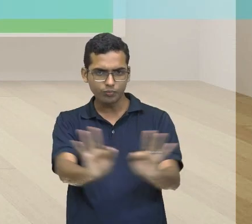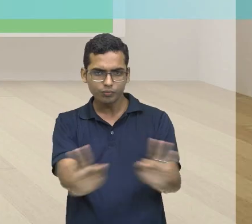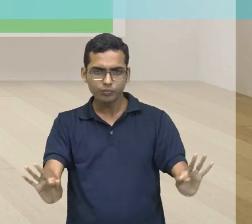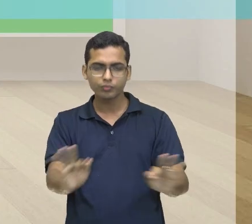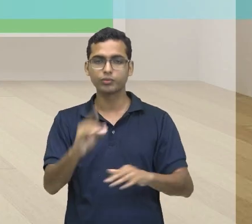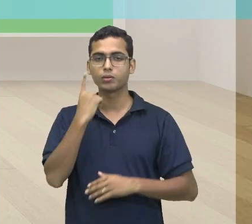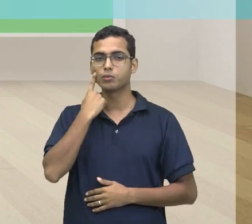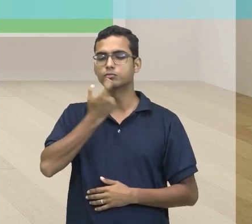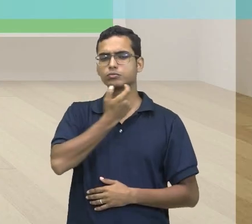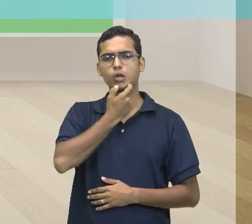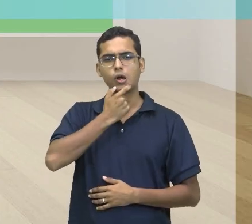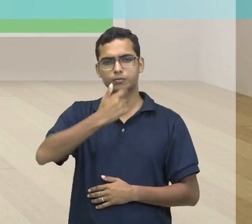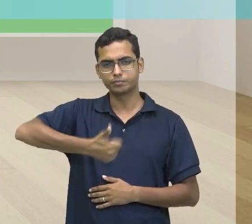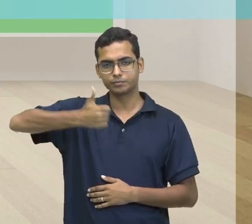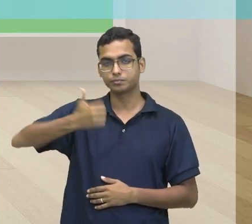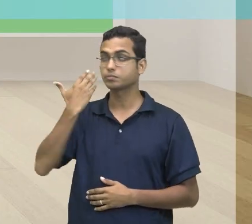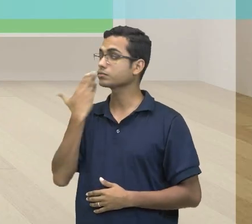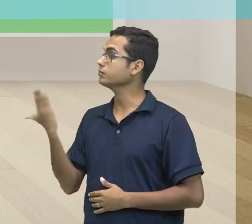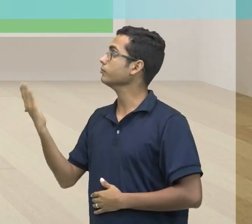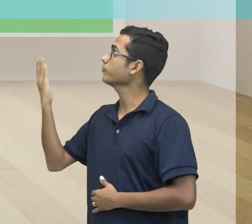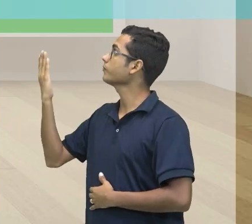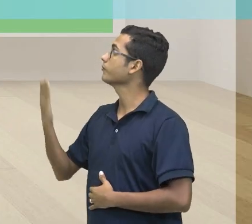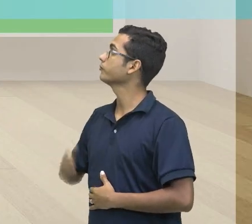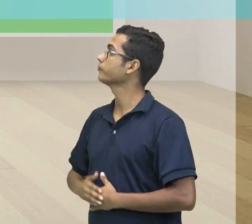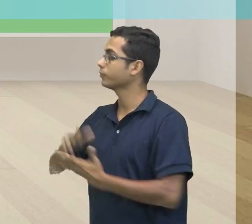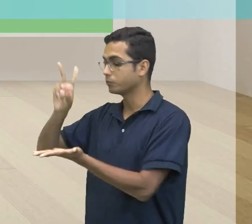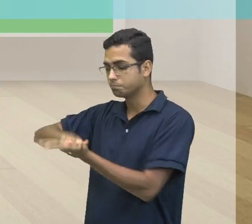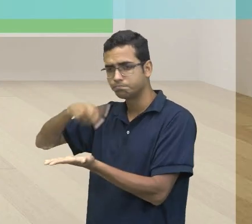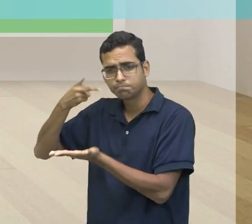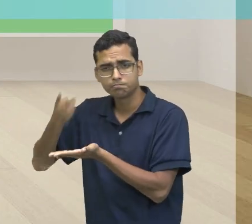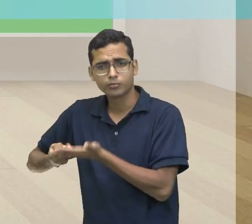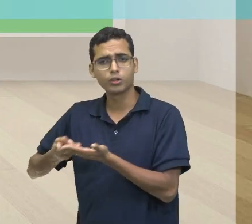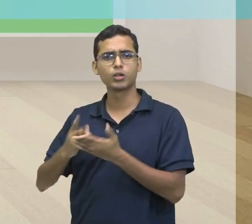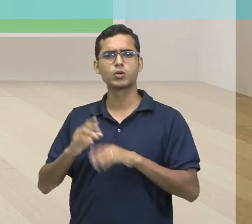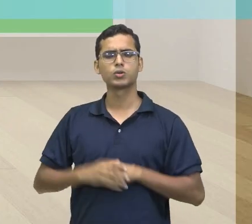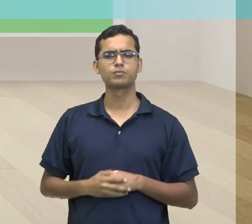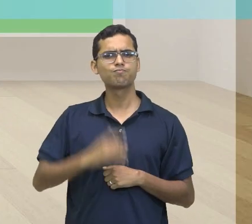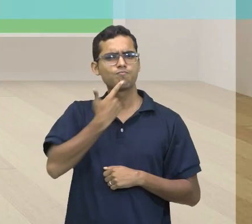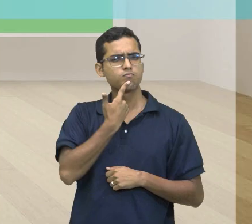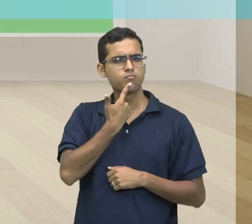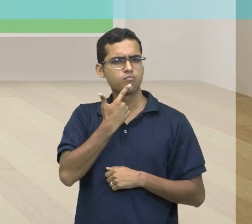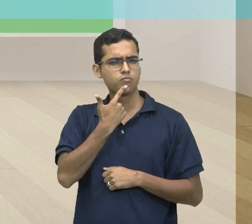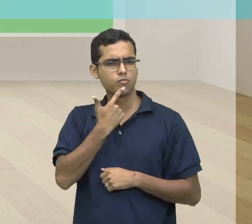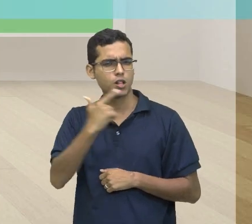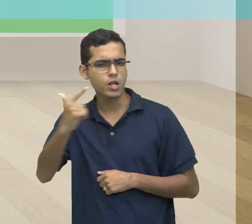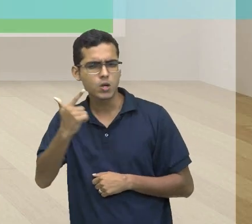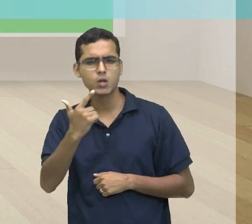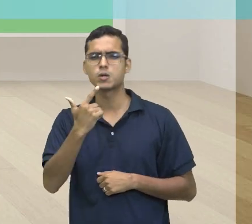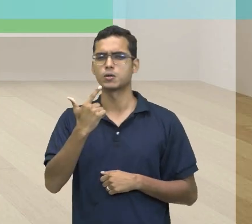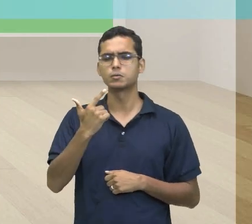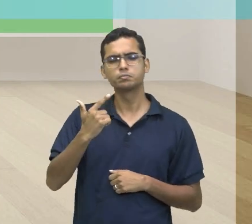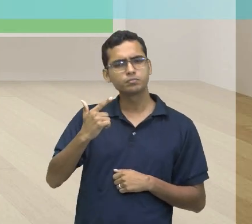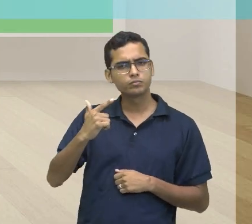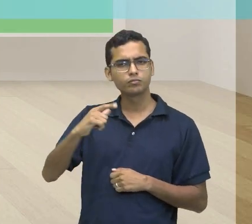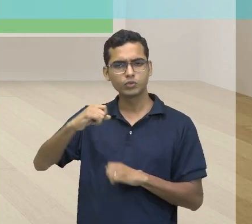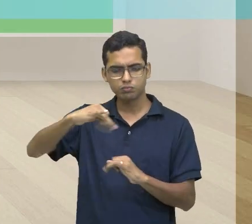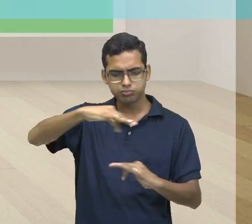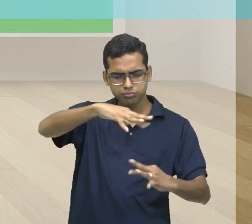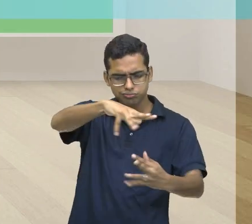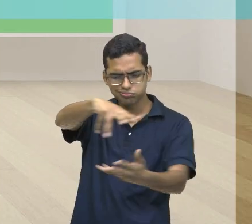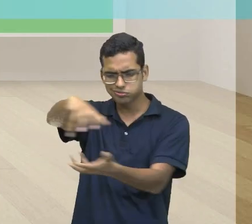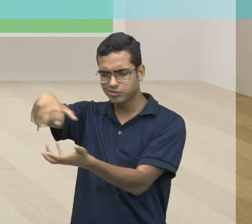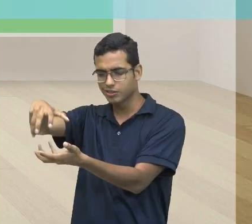of international science is. Qual é a língua internacional da ciência, que a ciência